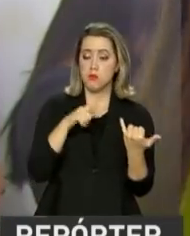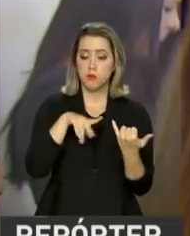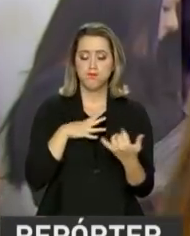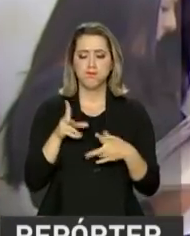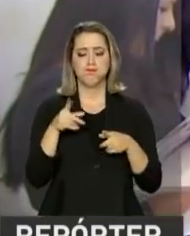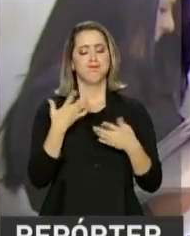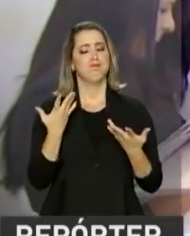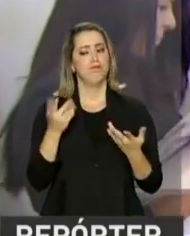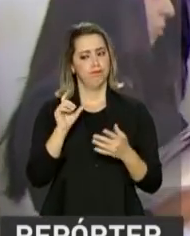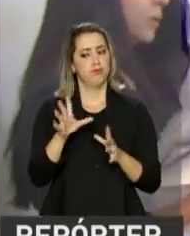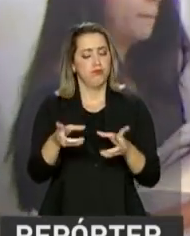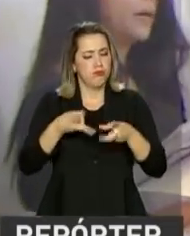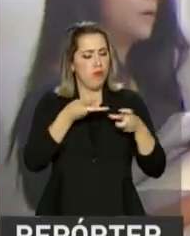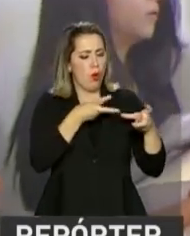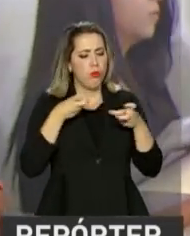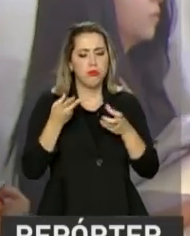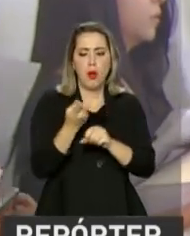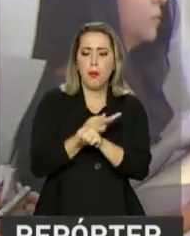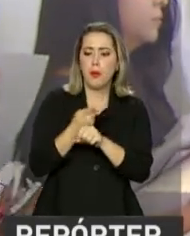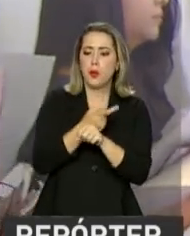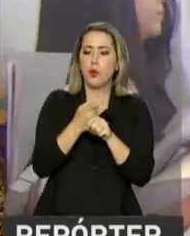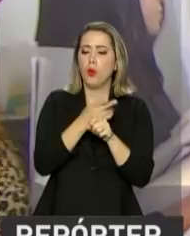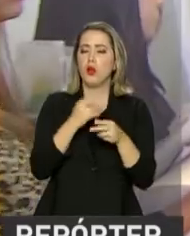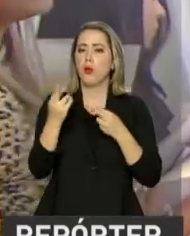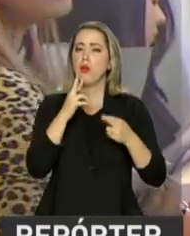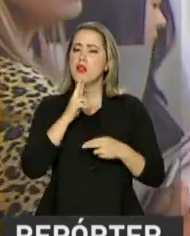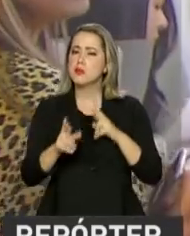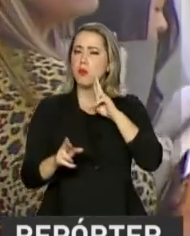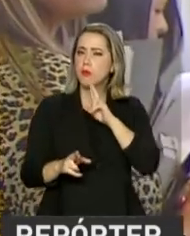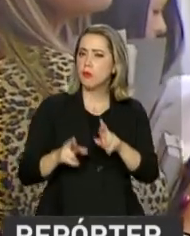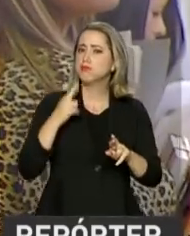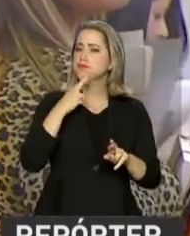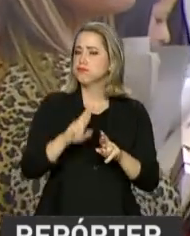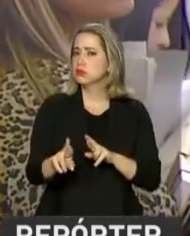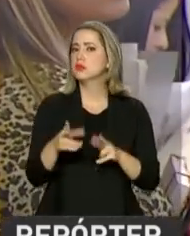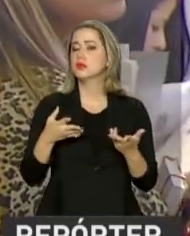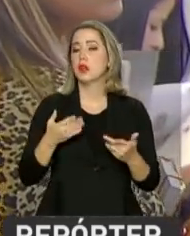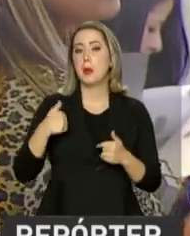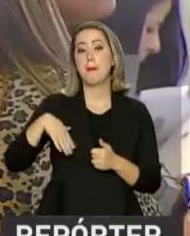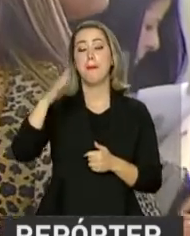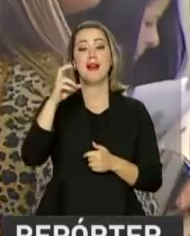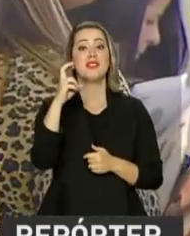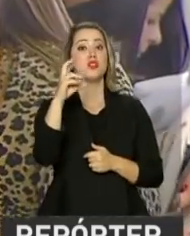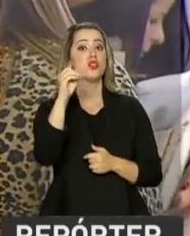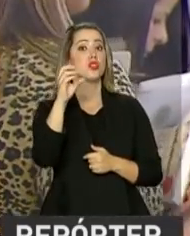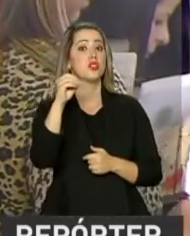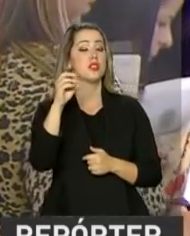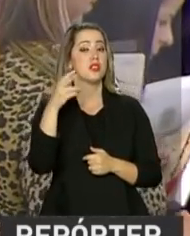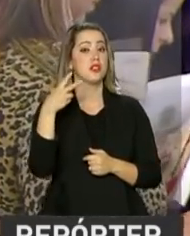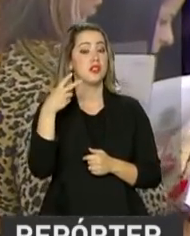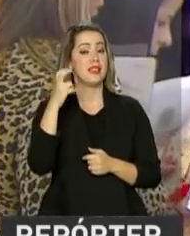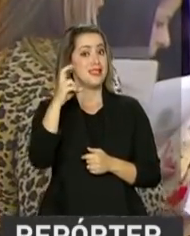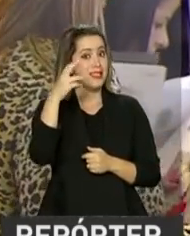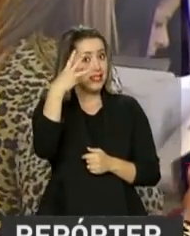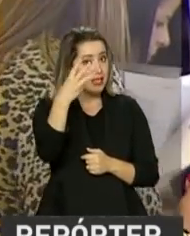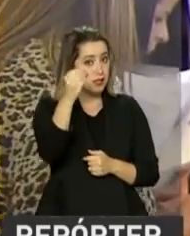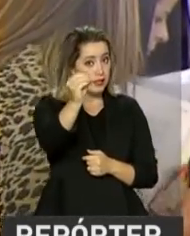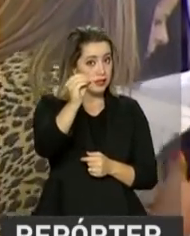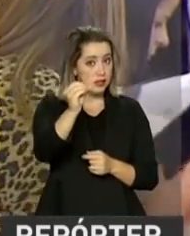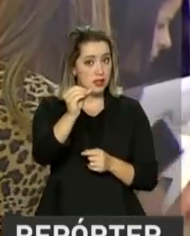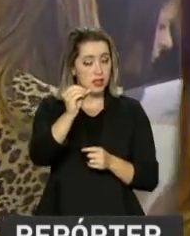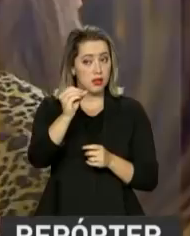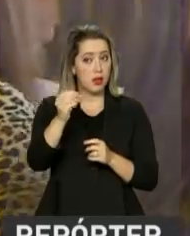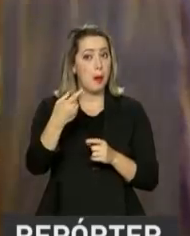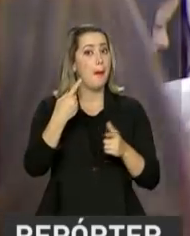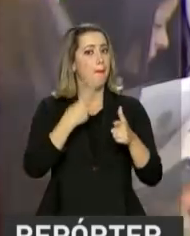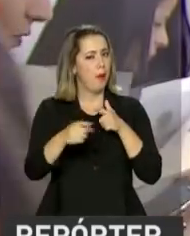soluções, apresentamos as respostas que o setor esperava. Foram mais de 530 problemas que o setor produtivo